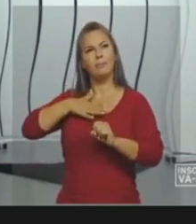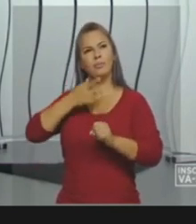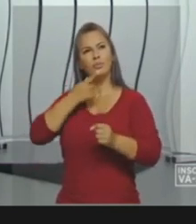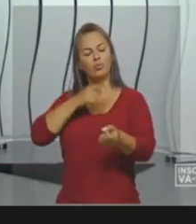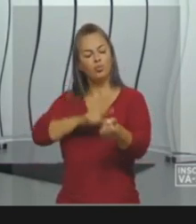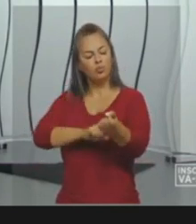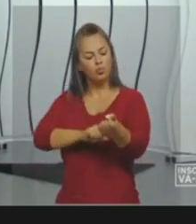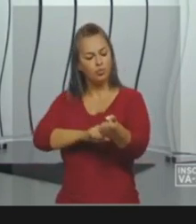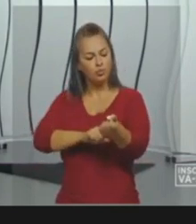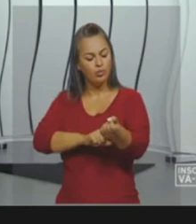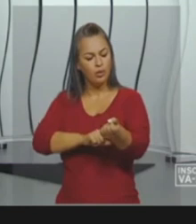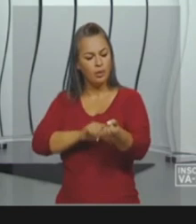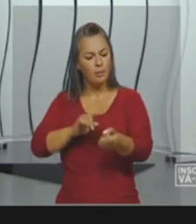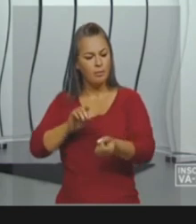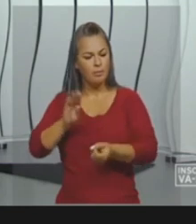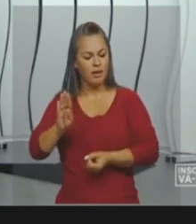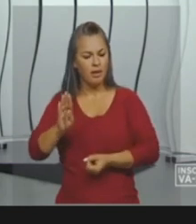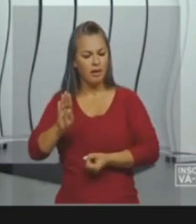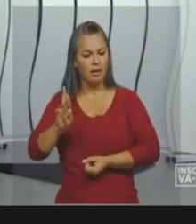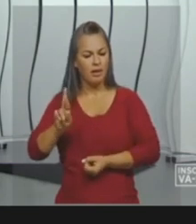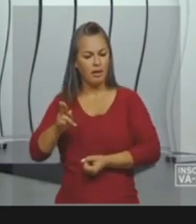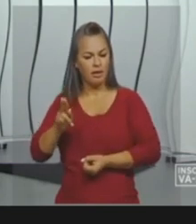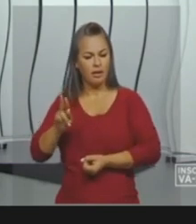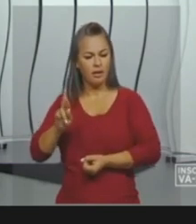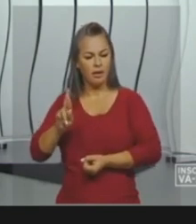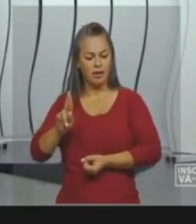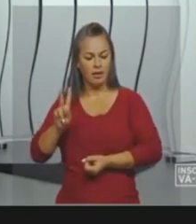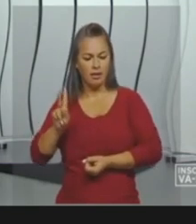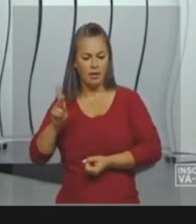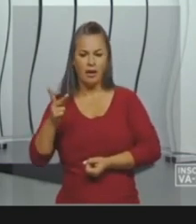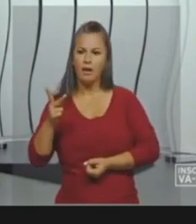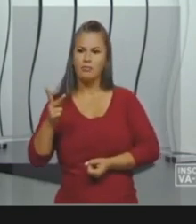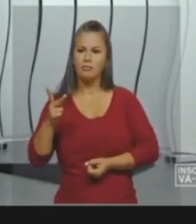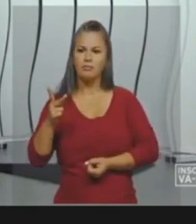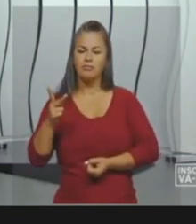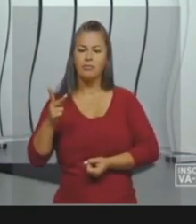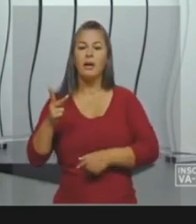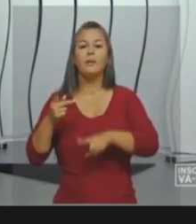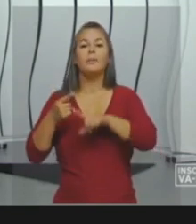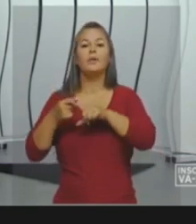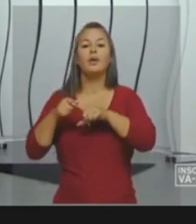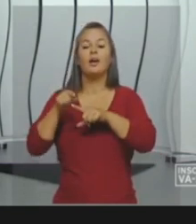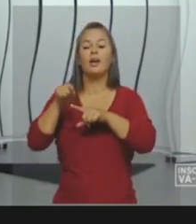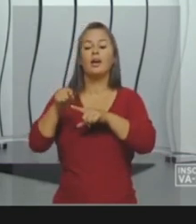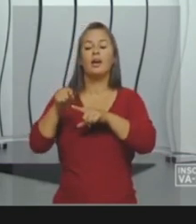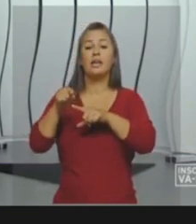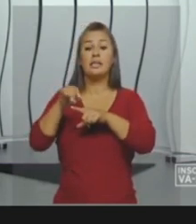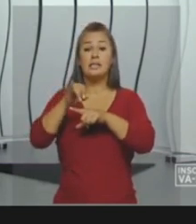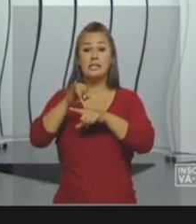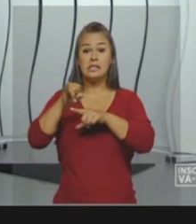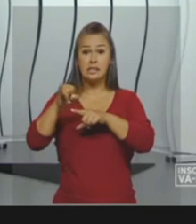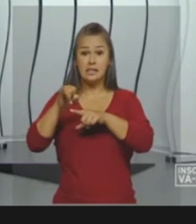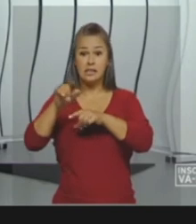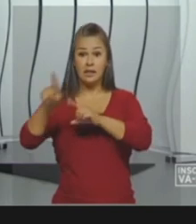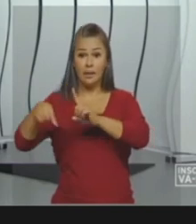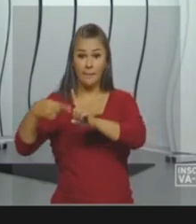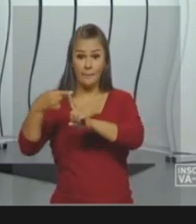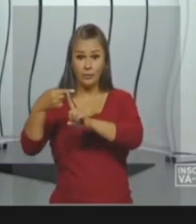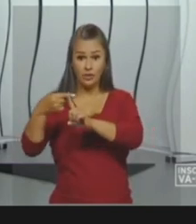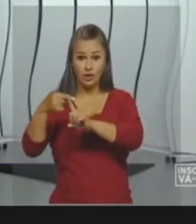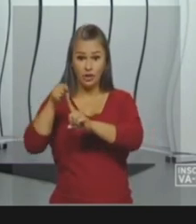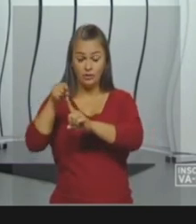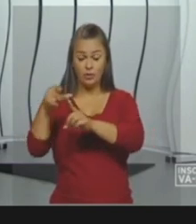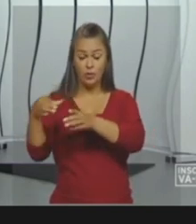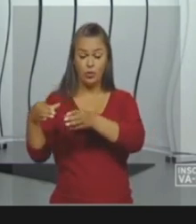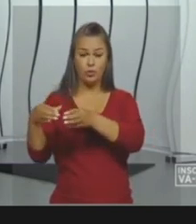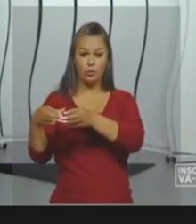negativo ou RH positivo. Então você está falando do sistema RH, quando você fala que é positivo ou negativo. E